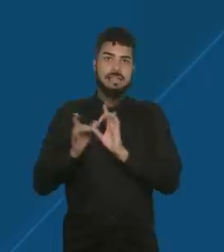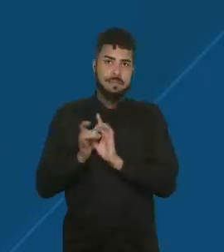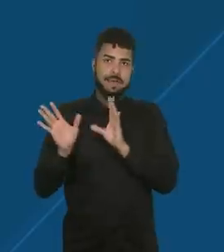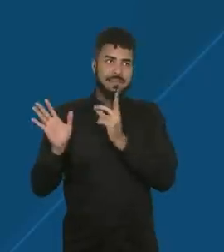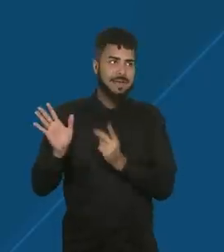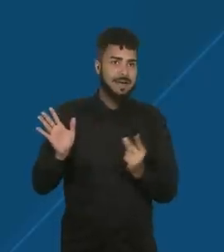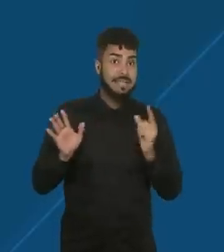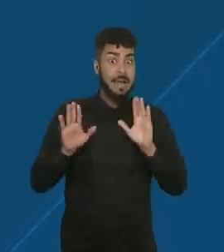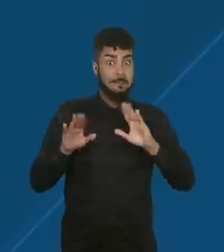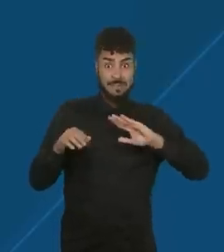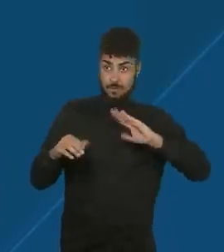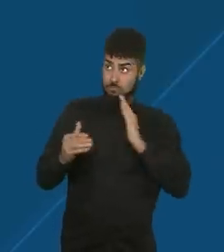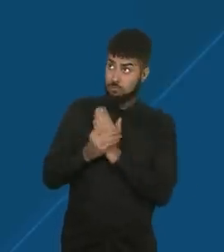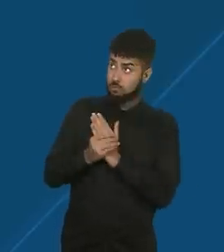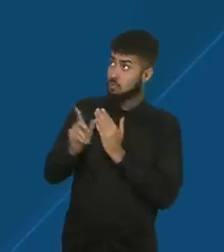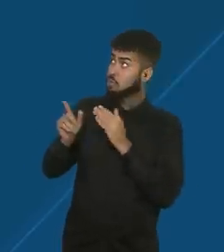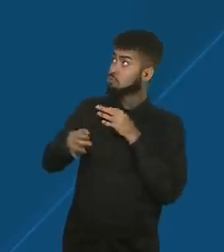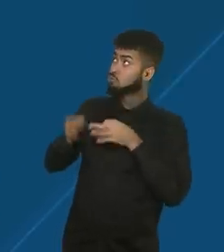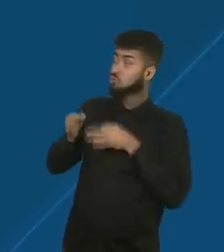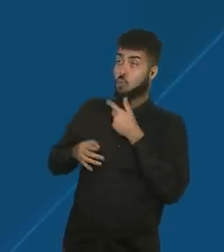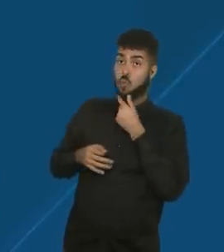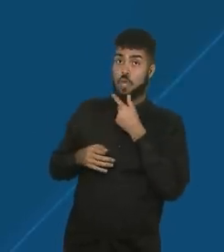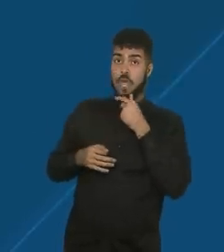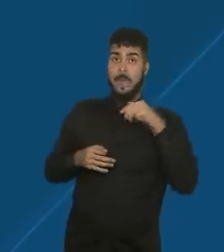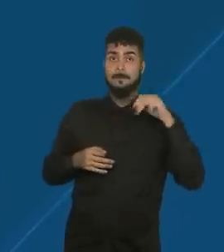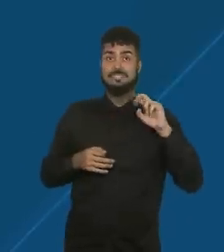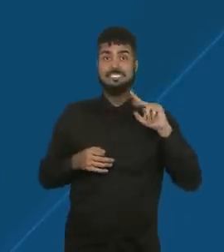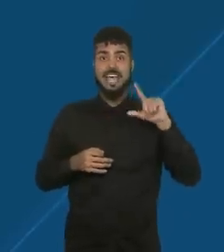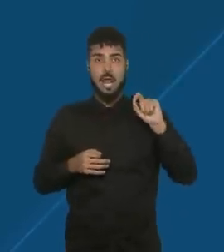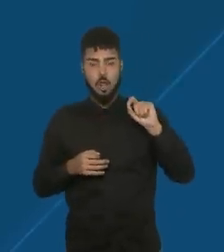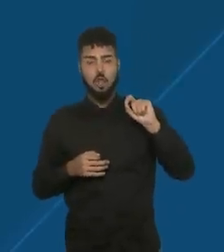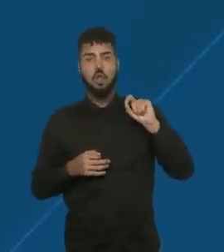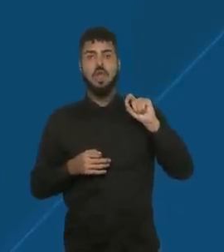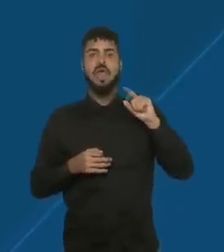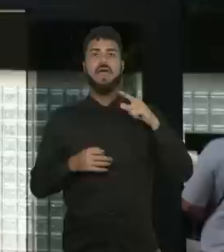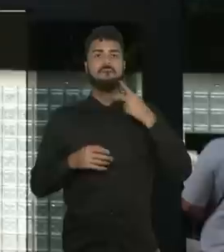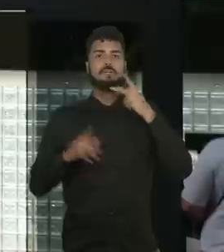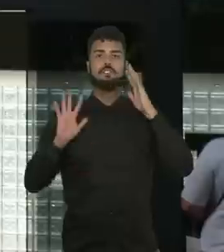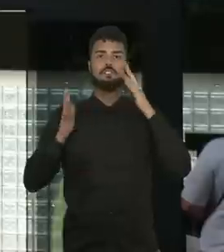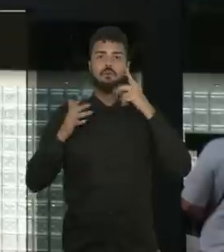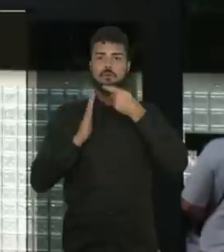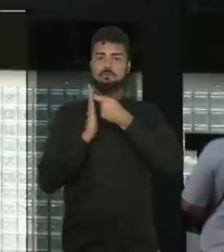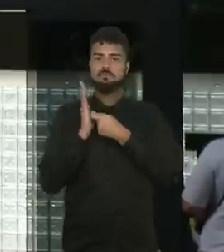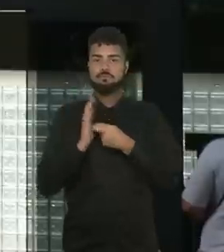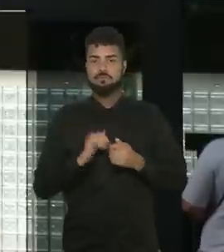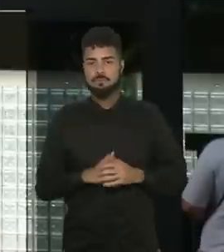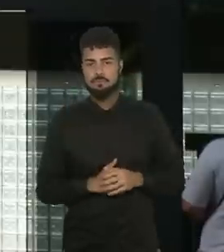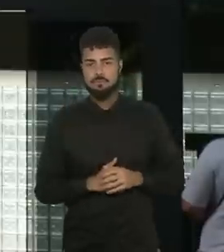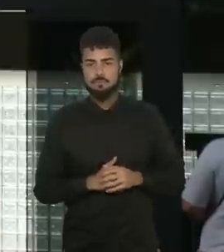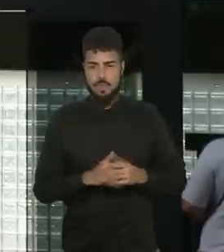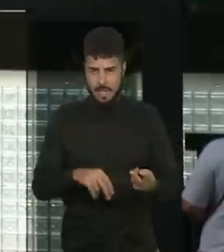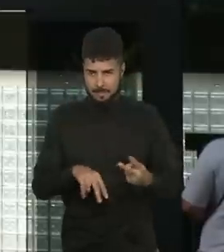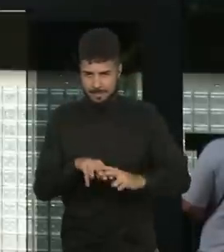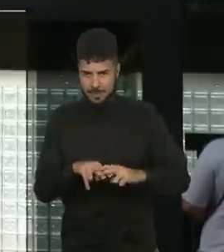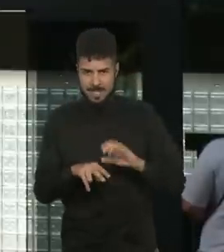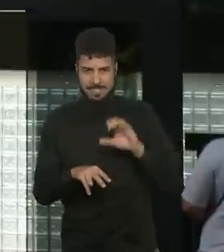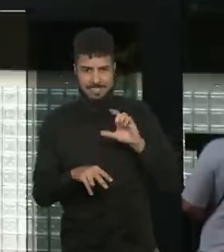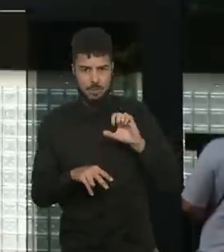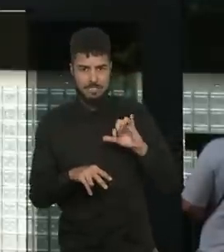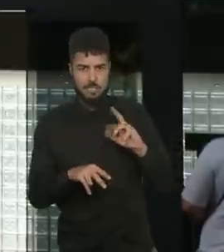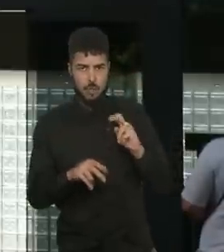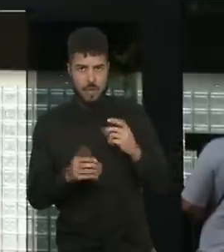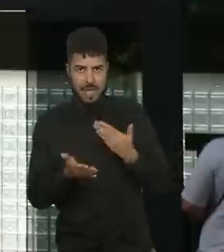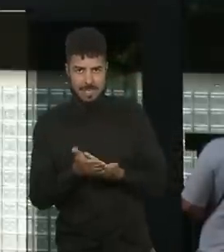e foi isso que constatou o juiz Marcelo rubioli da Vara de Execuções Penais a prisão de Celsinho da Vila Vintém que durou até hoje